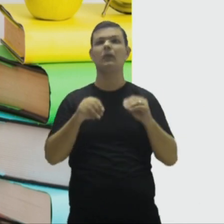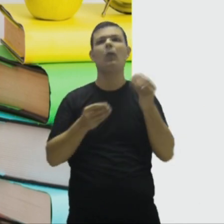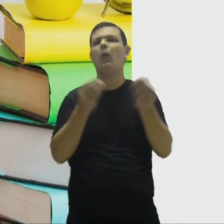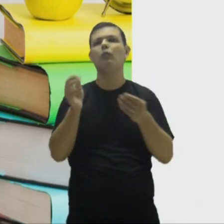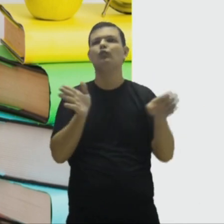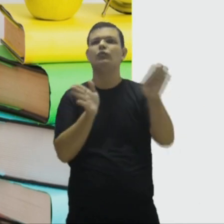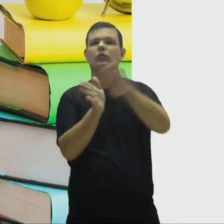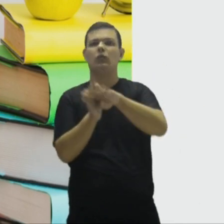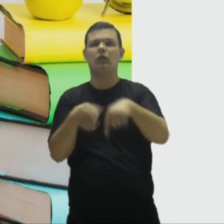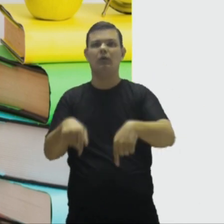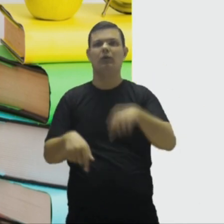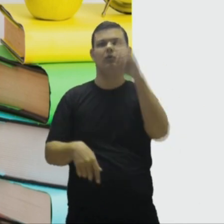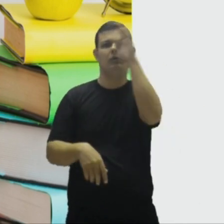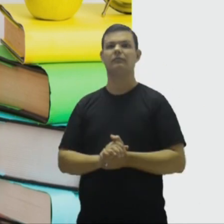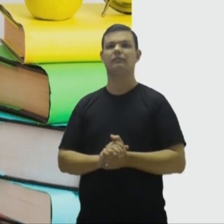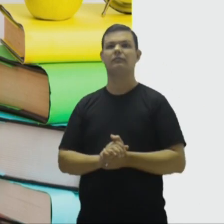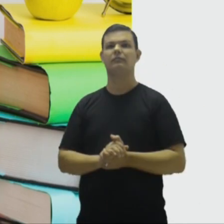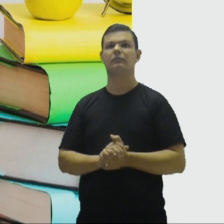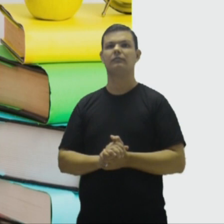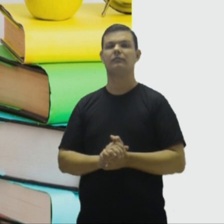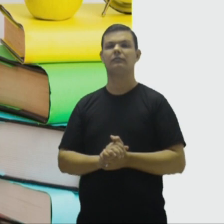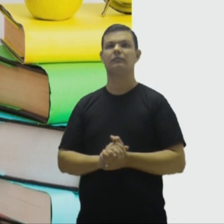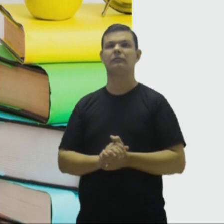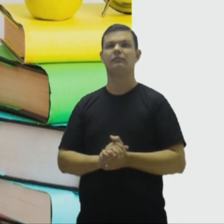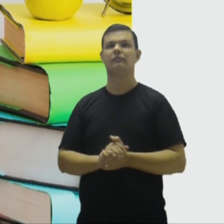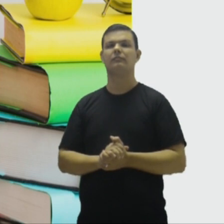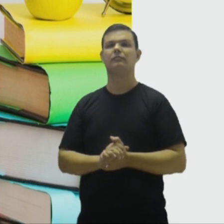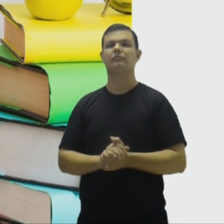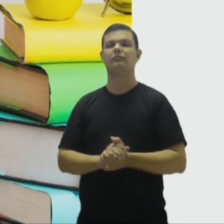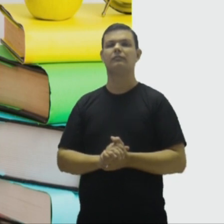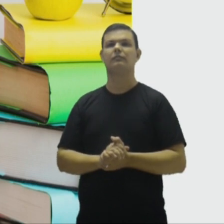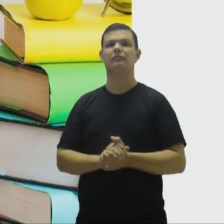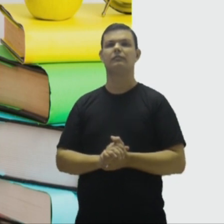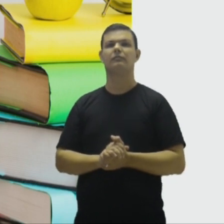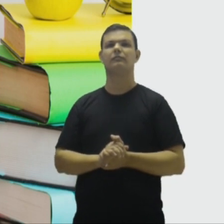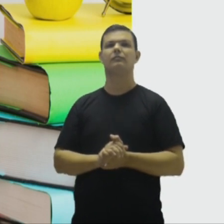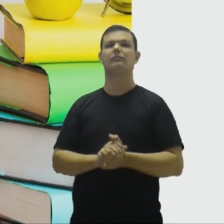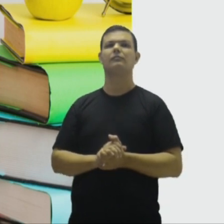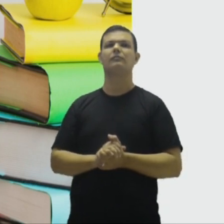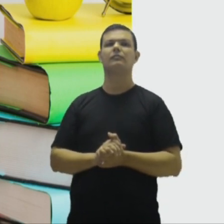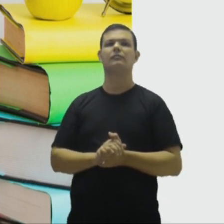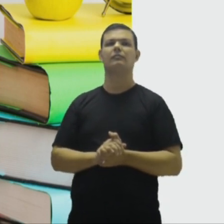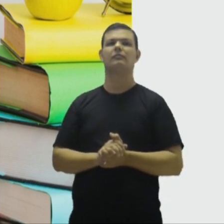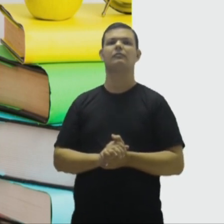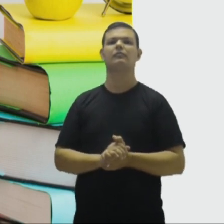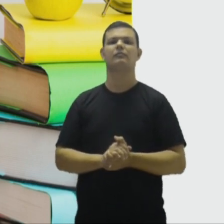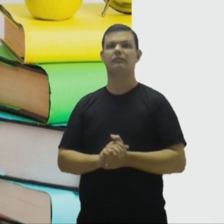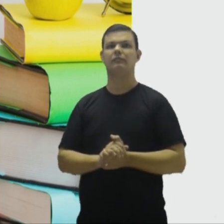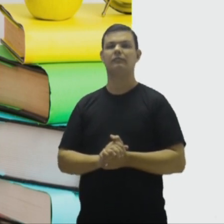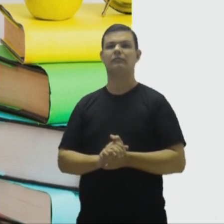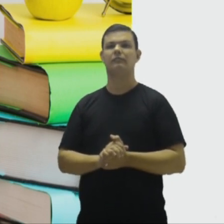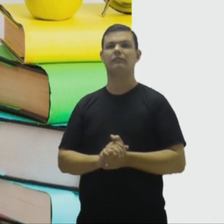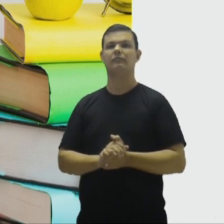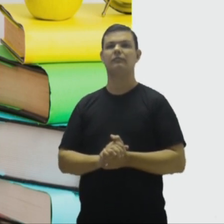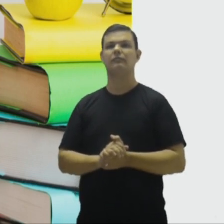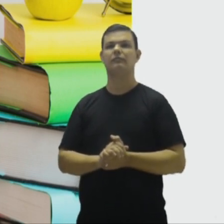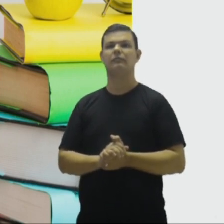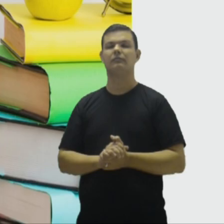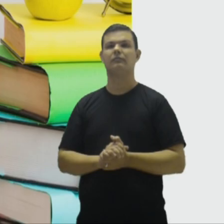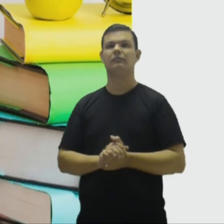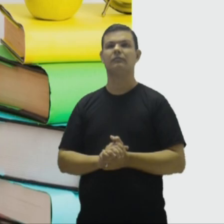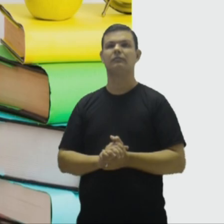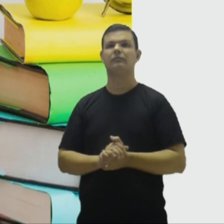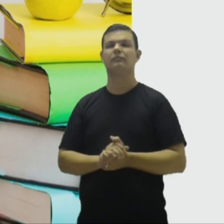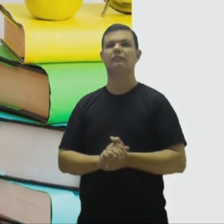aqui no país e o que foi que aconteceu. Ok? Quero desejar a todos um dia maravilhoso. Quero que você continue